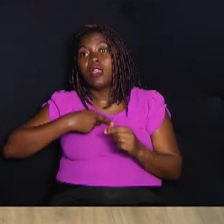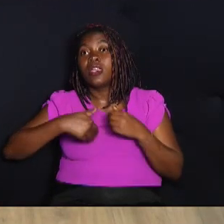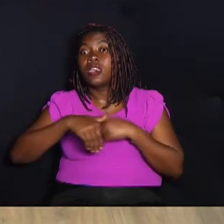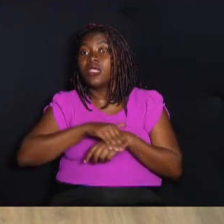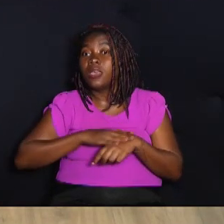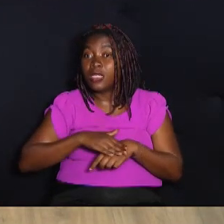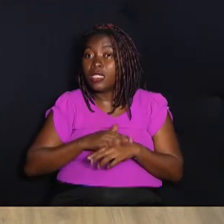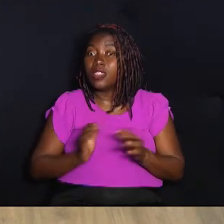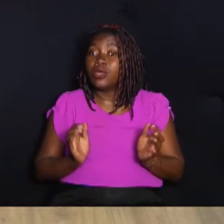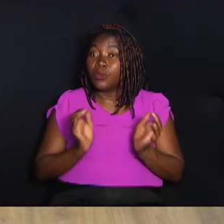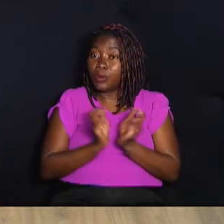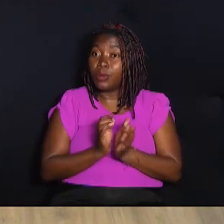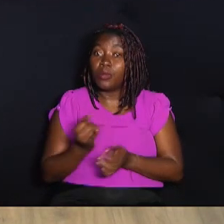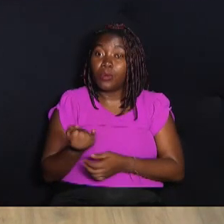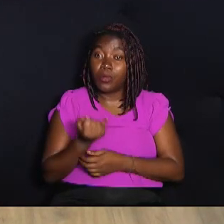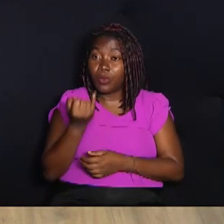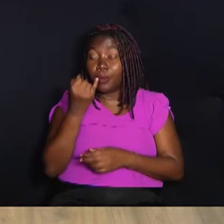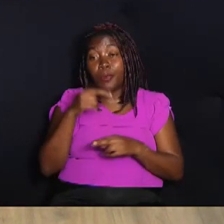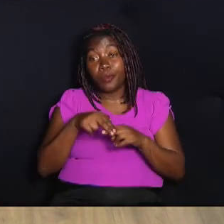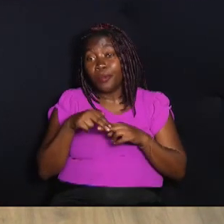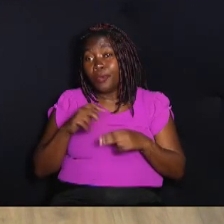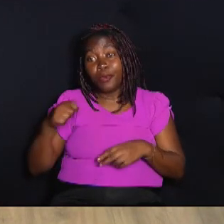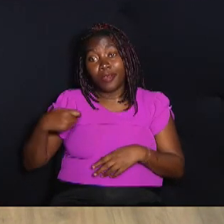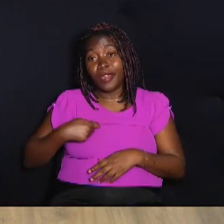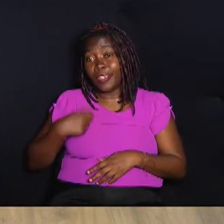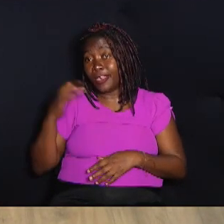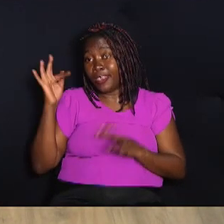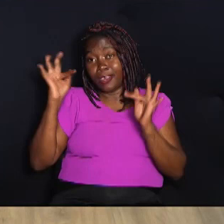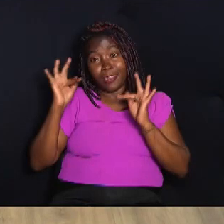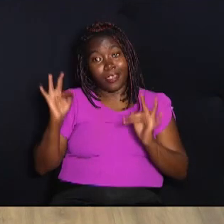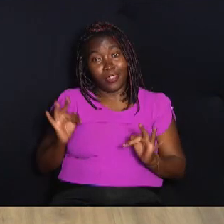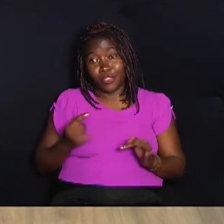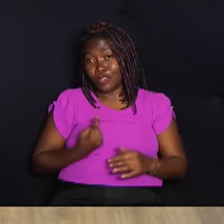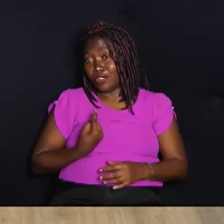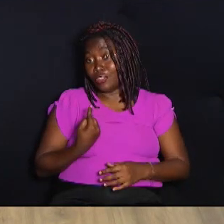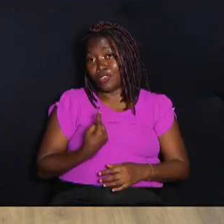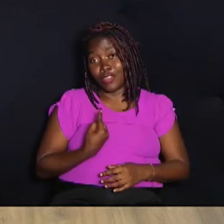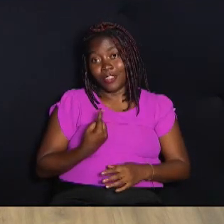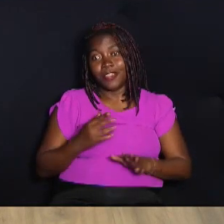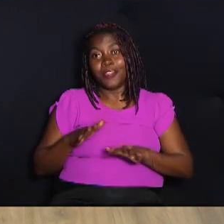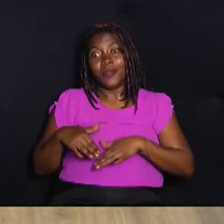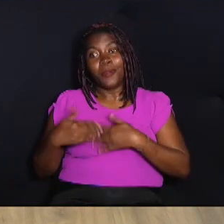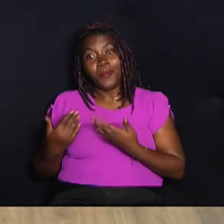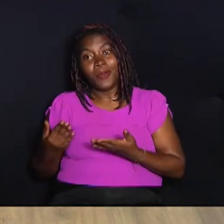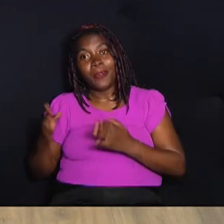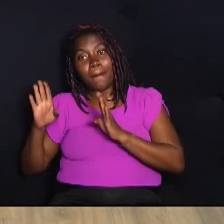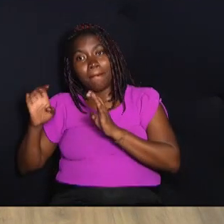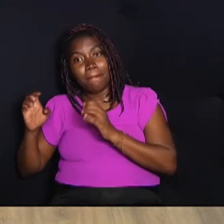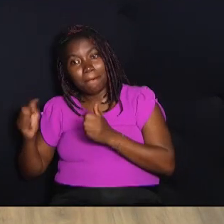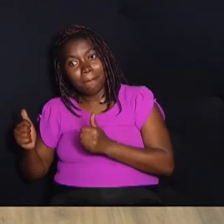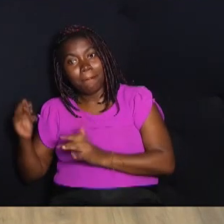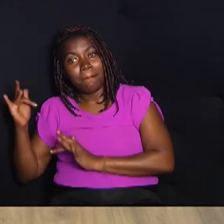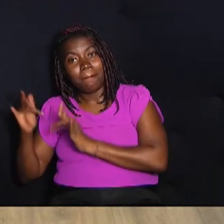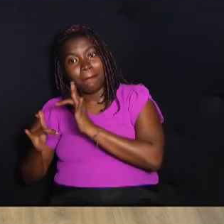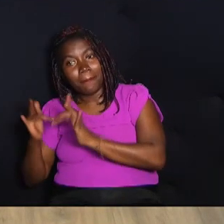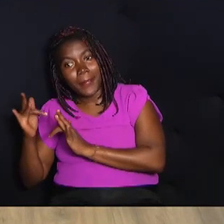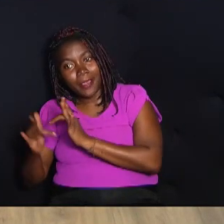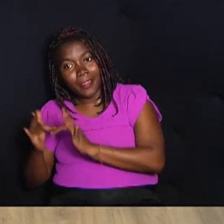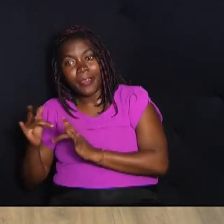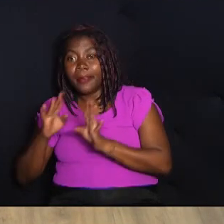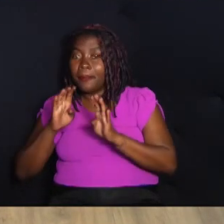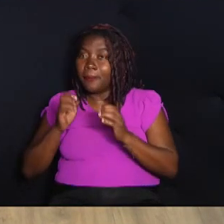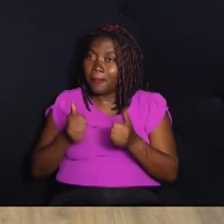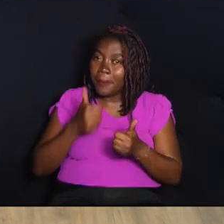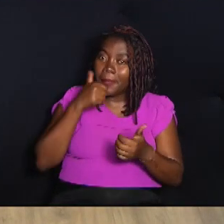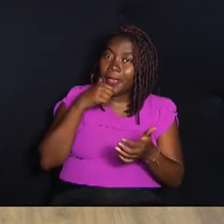grupo é fundamental, porque a gente não é feliz sozinho. A gente só é feliz quando está bem com a namorada, está bem com a esposa,